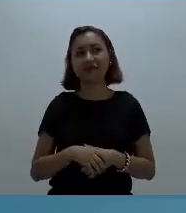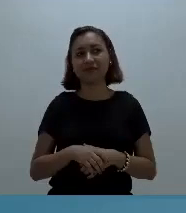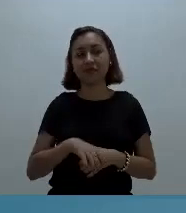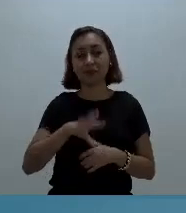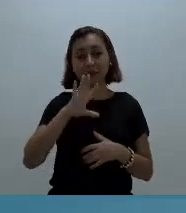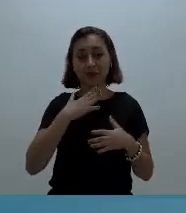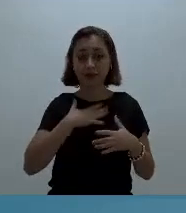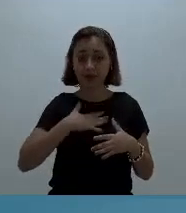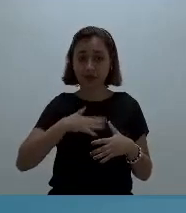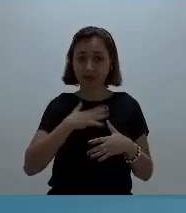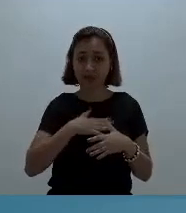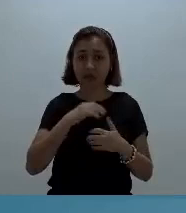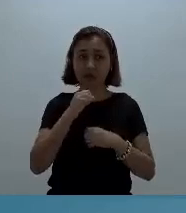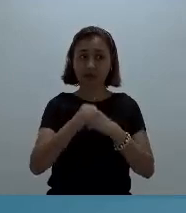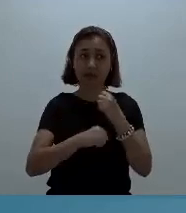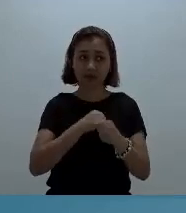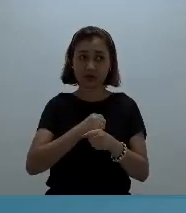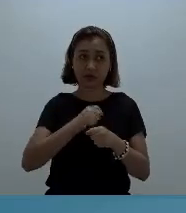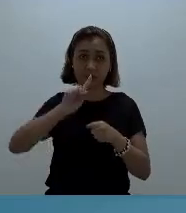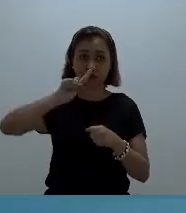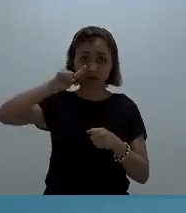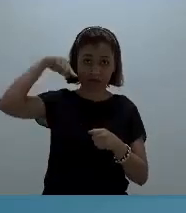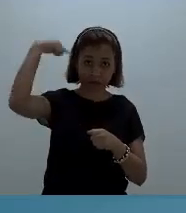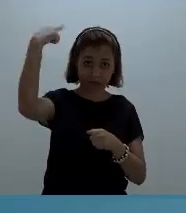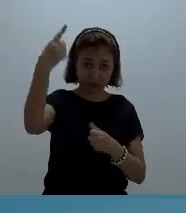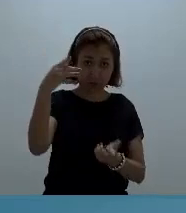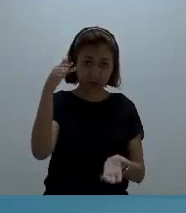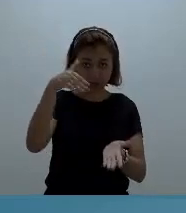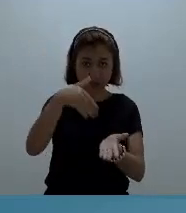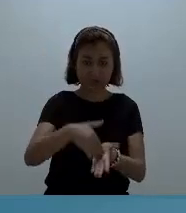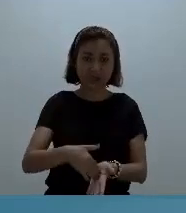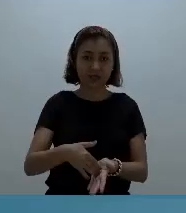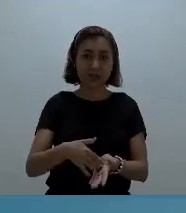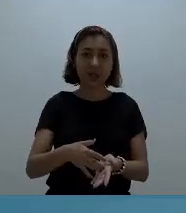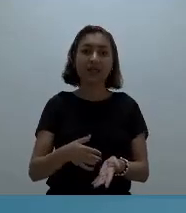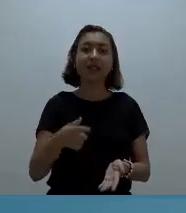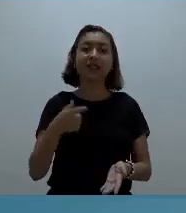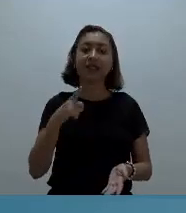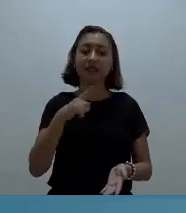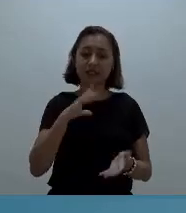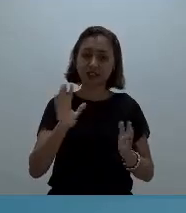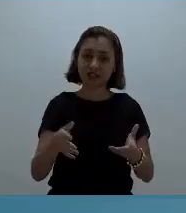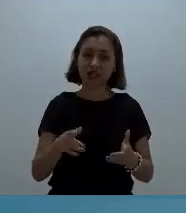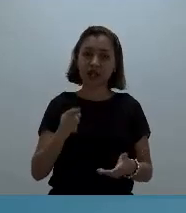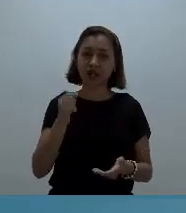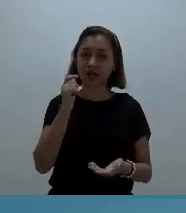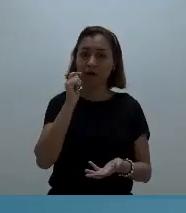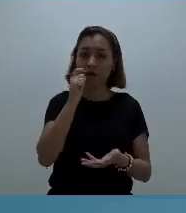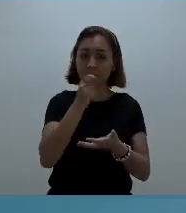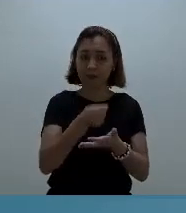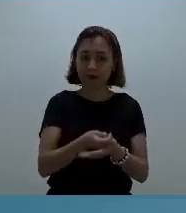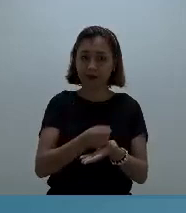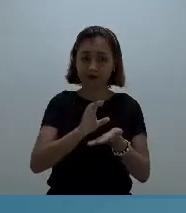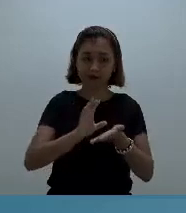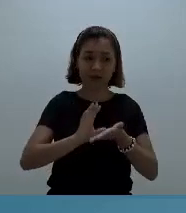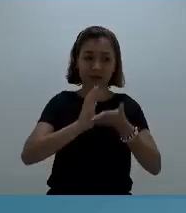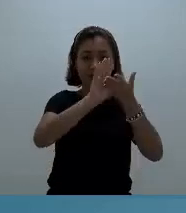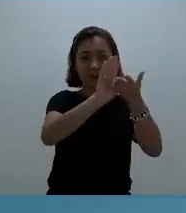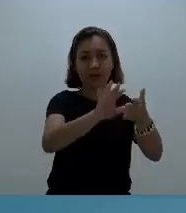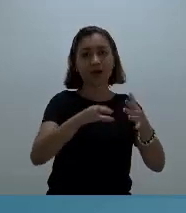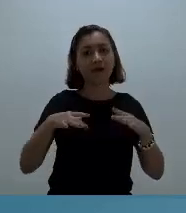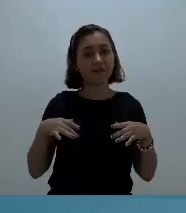vem, com pagamento de férias. Pessoas que já foi definido o período de